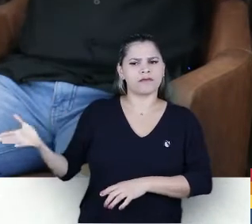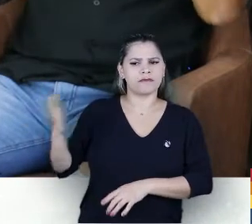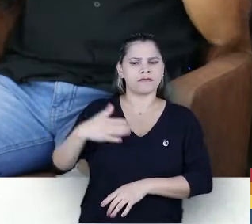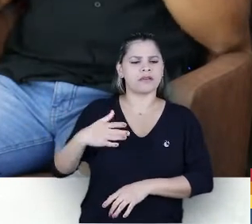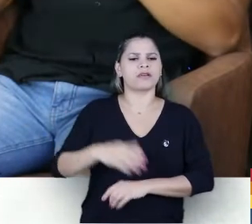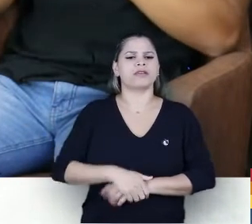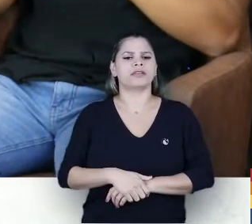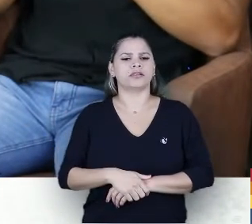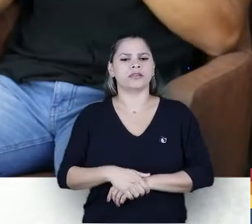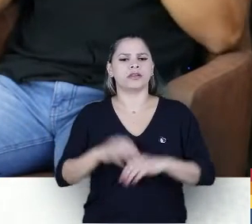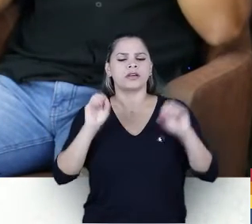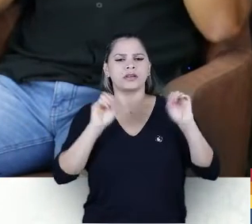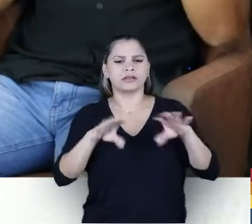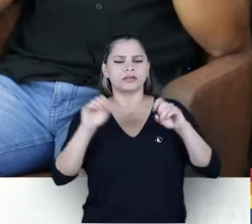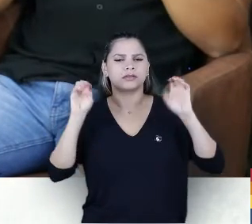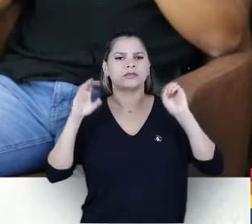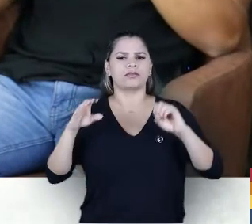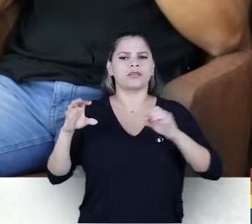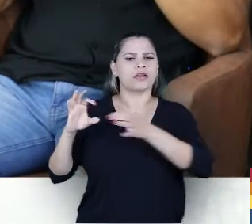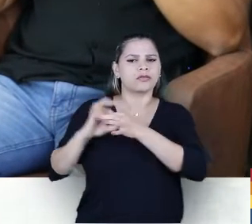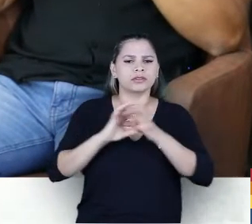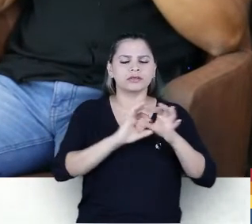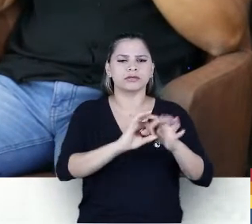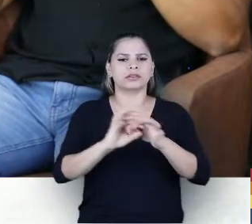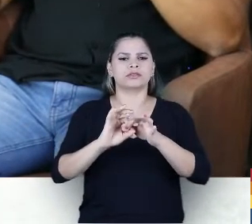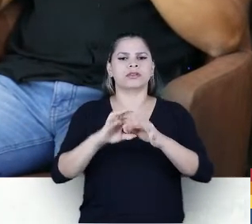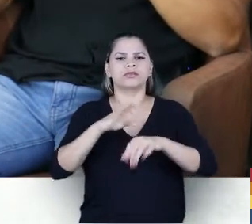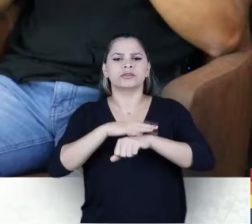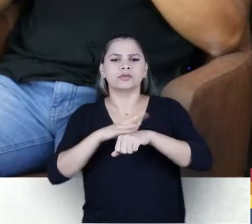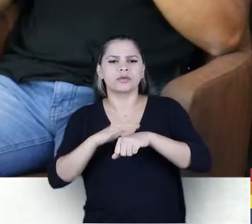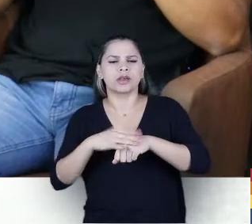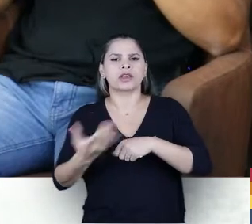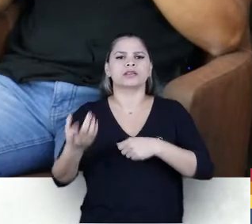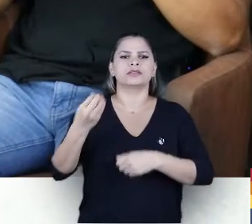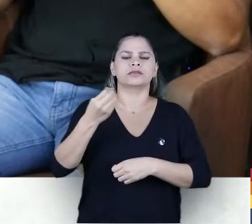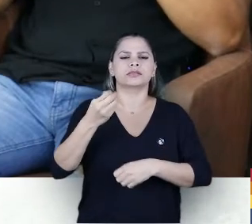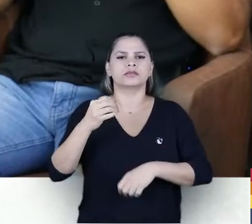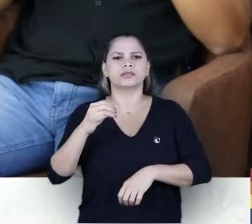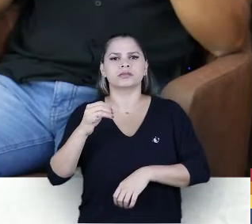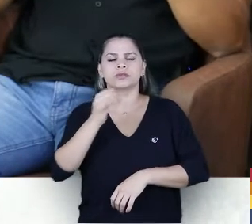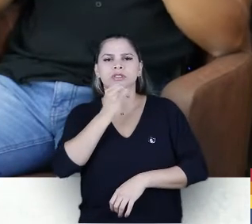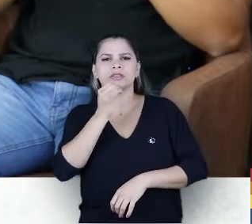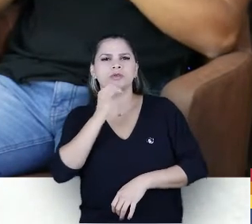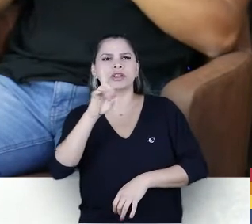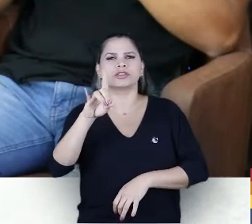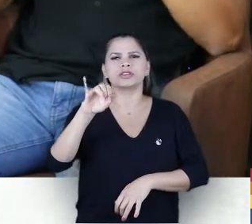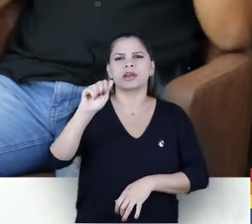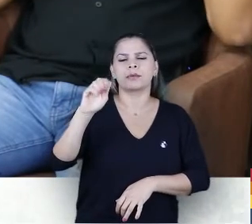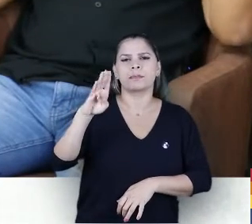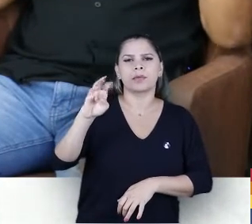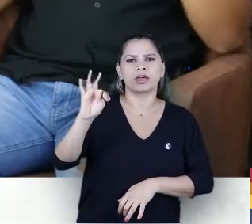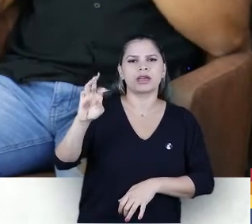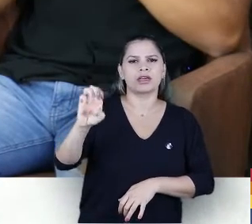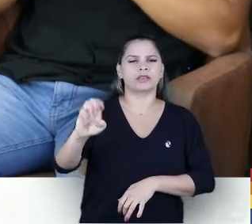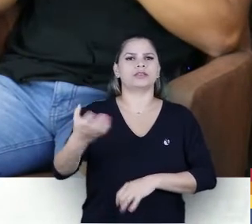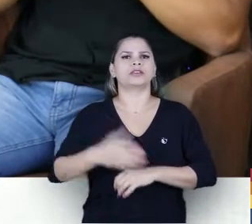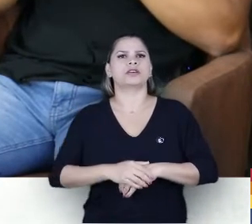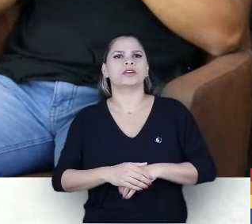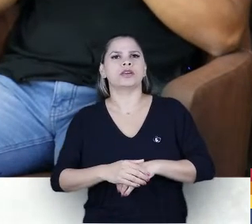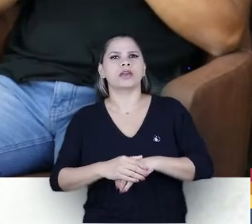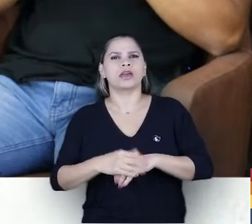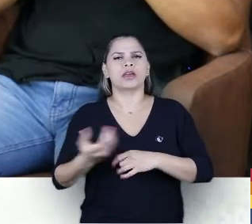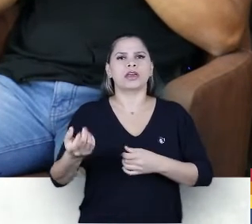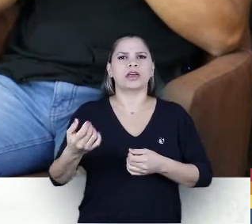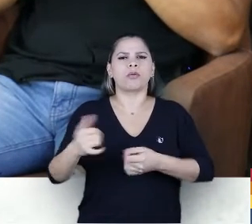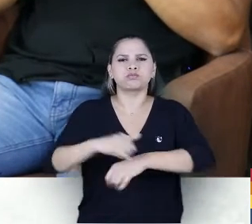uma contextualização falando sobre hipertensão, sobre diabetes, sobre aterosclerose, né? Então ele trouxe essa contextualização